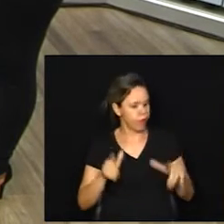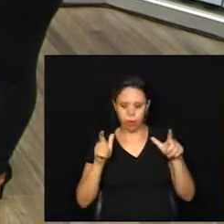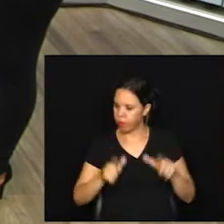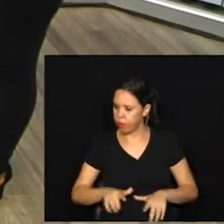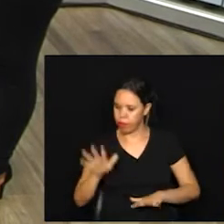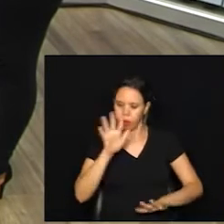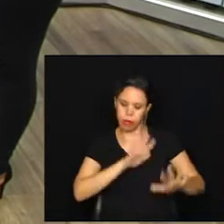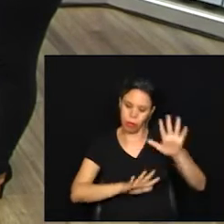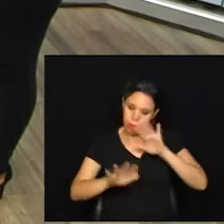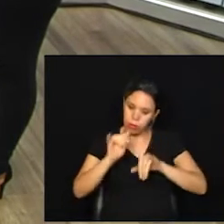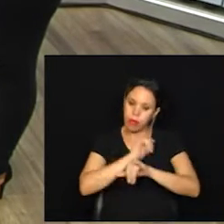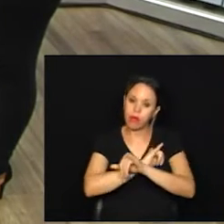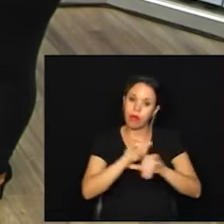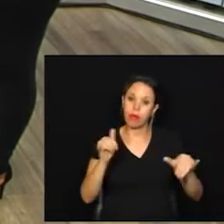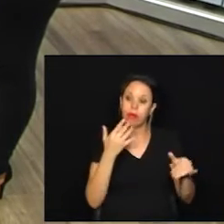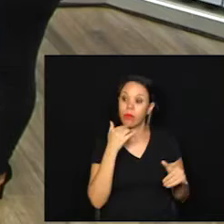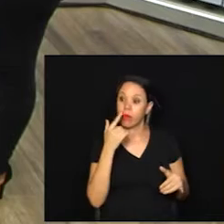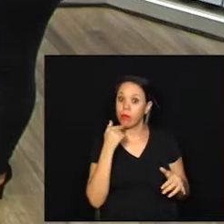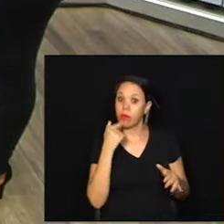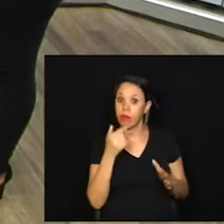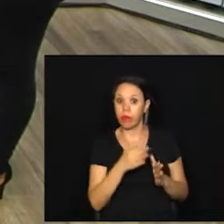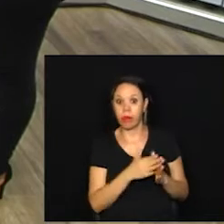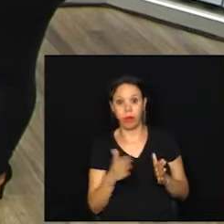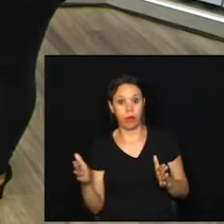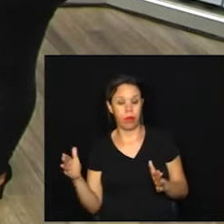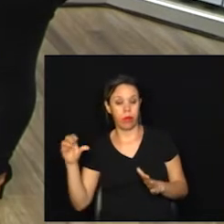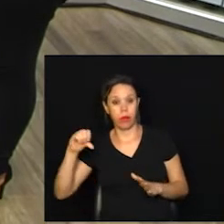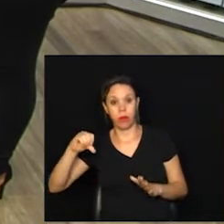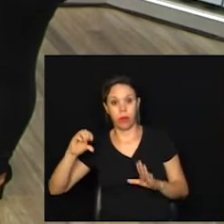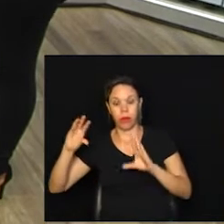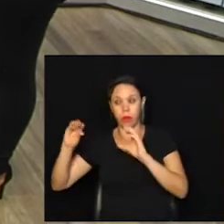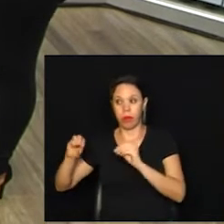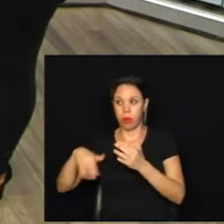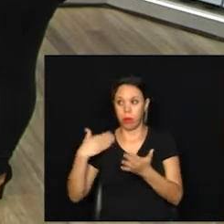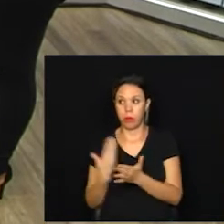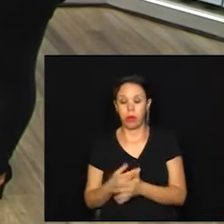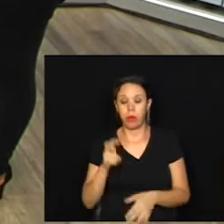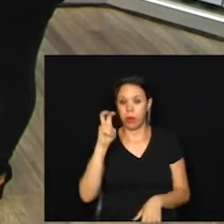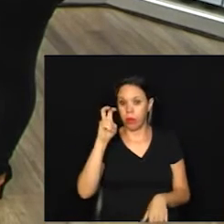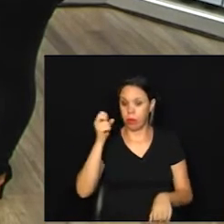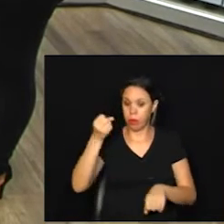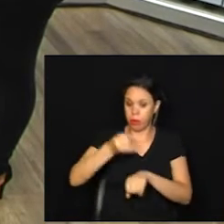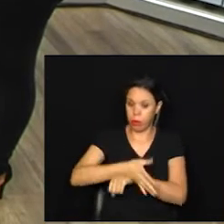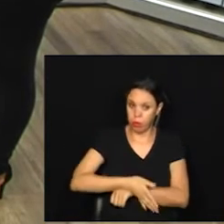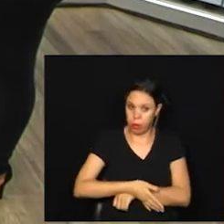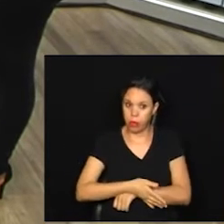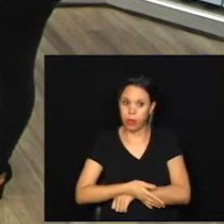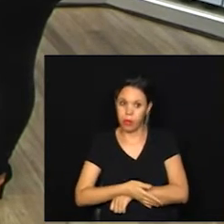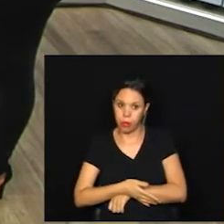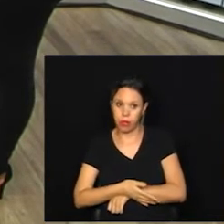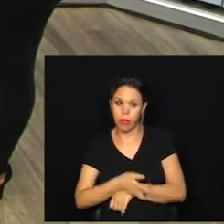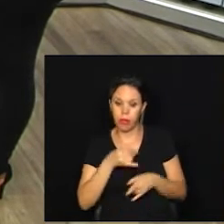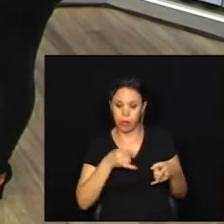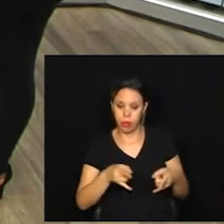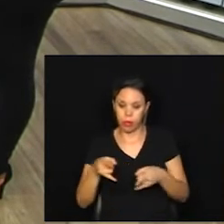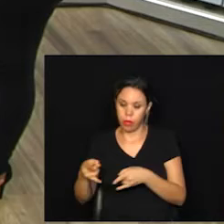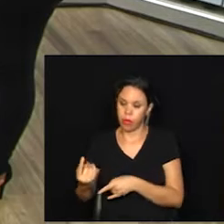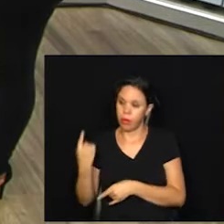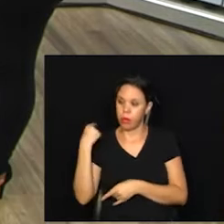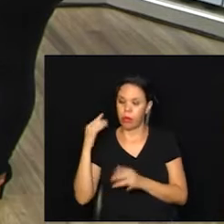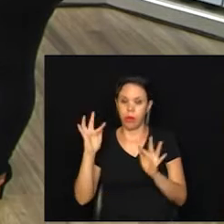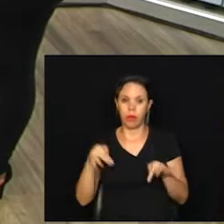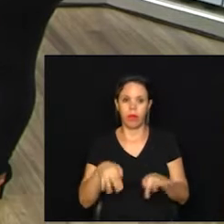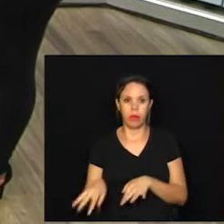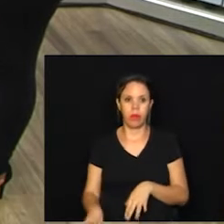local. Nós estamos na fase vermelha das 9 horas da noite às 5 horas da manhã. Os leitos no último fim de